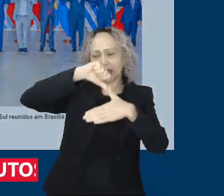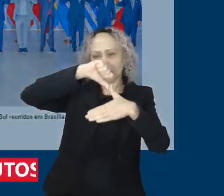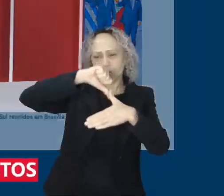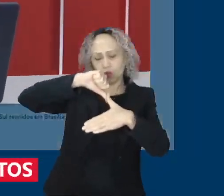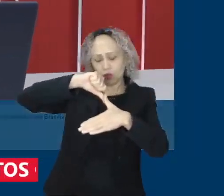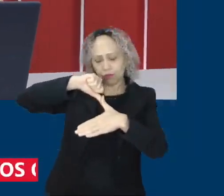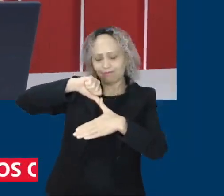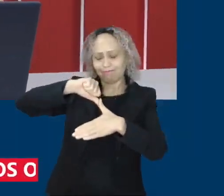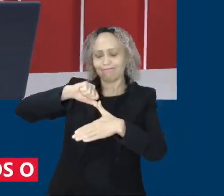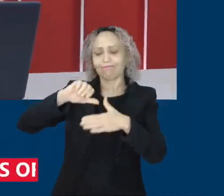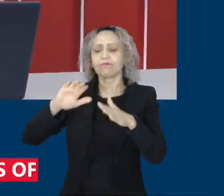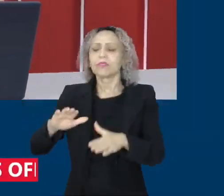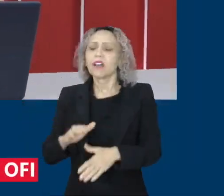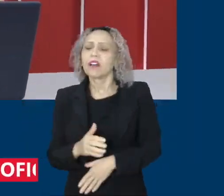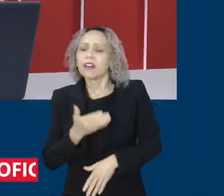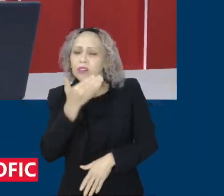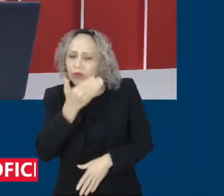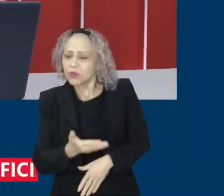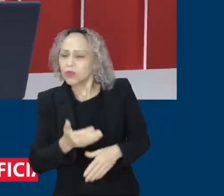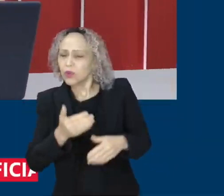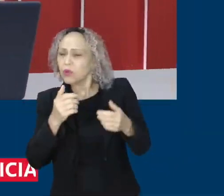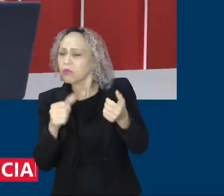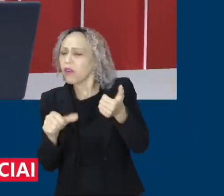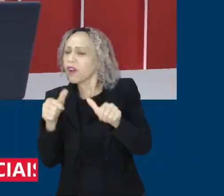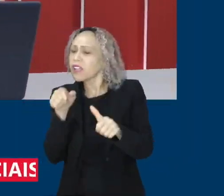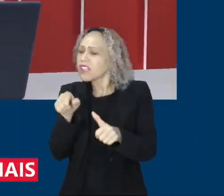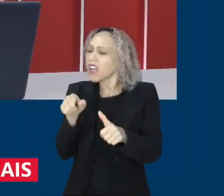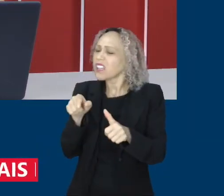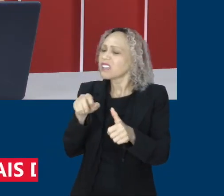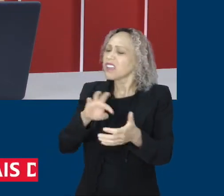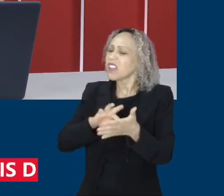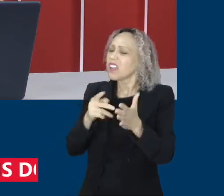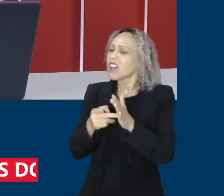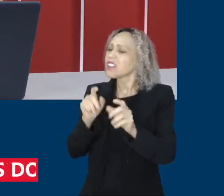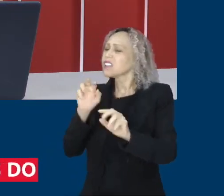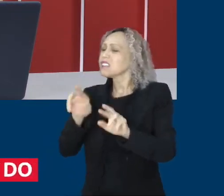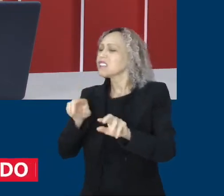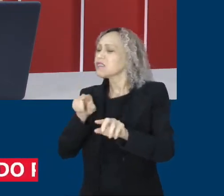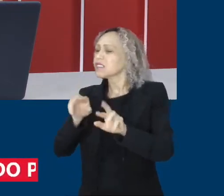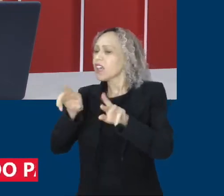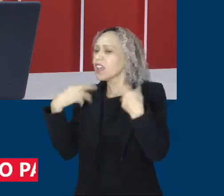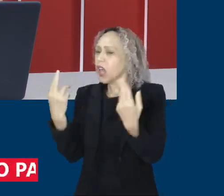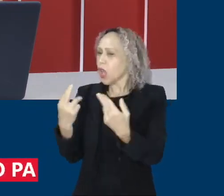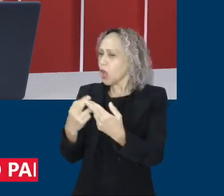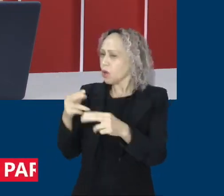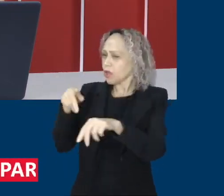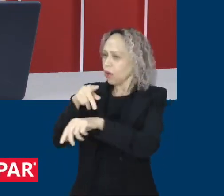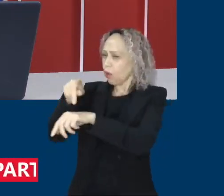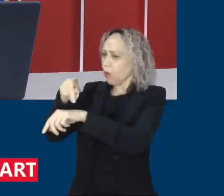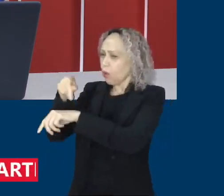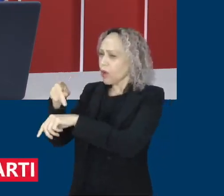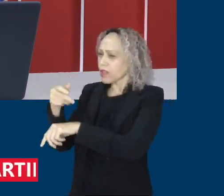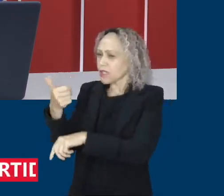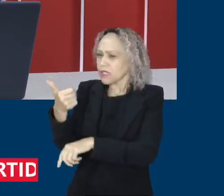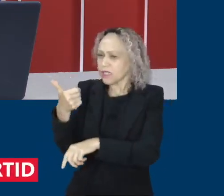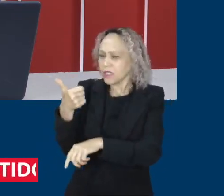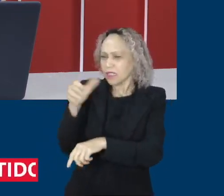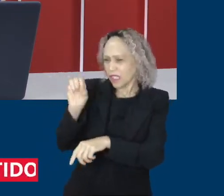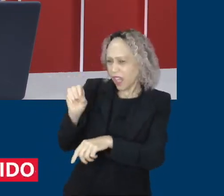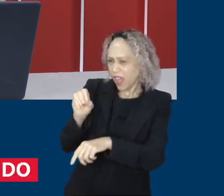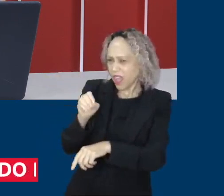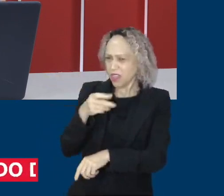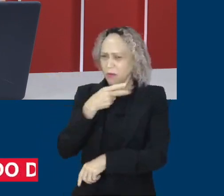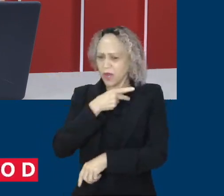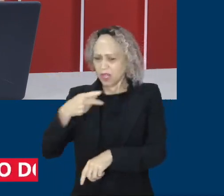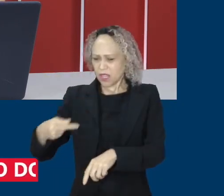geral o significado dessa reunião e que mensagem o Brasil transmite ao reunir esses 10 presidentes